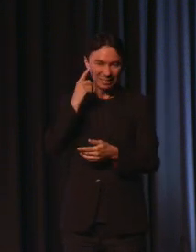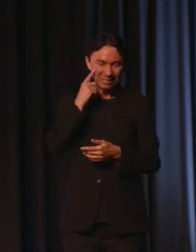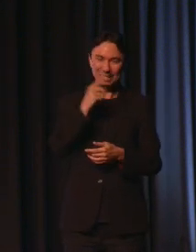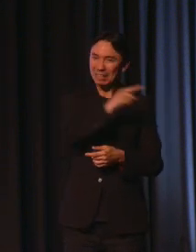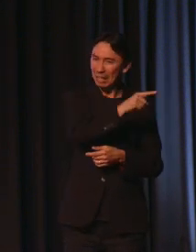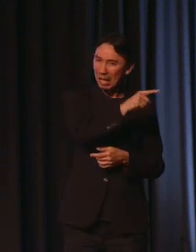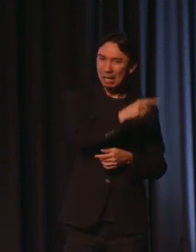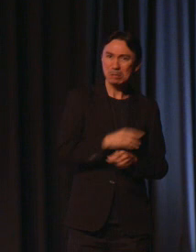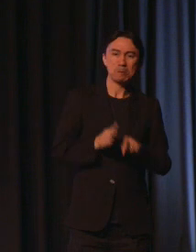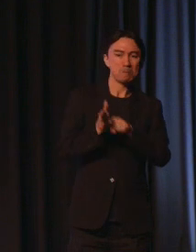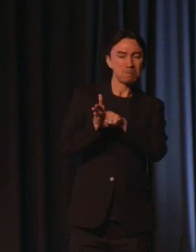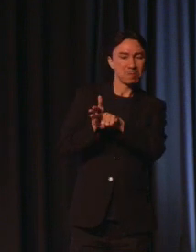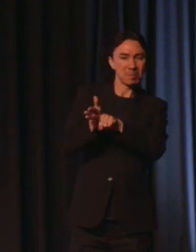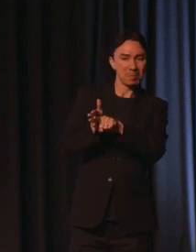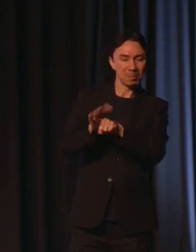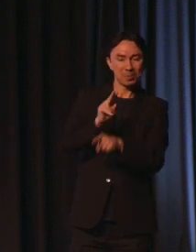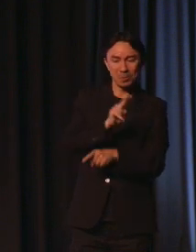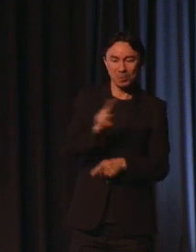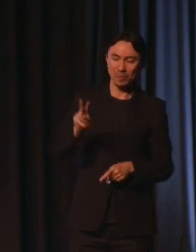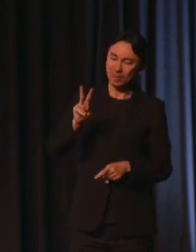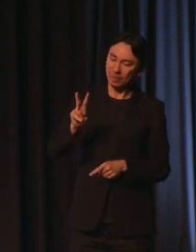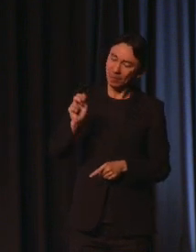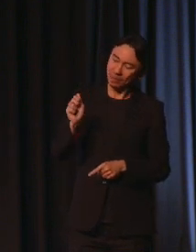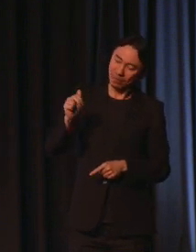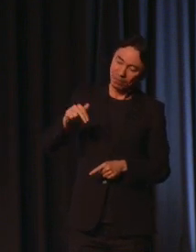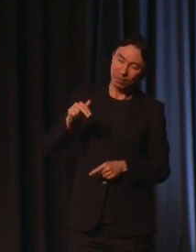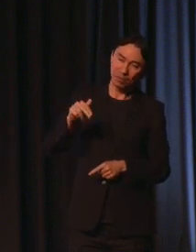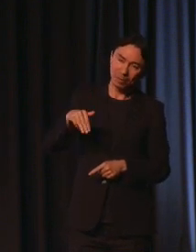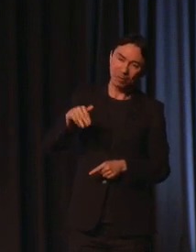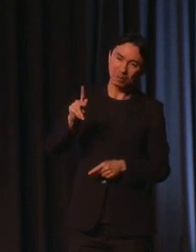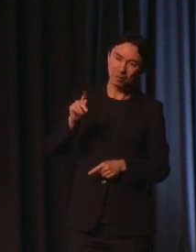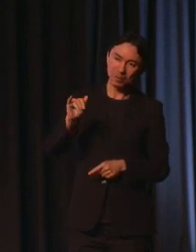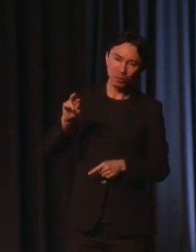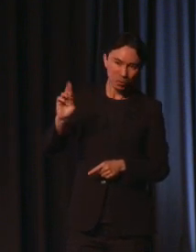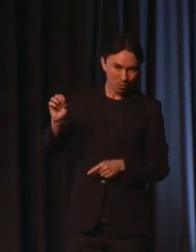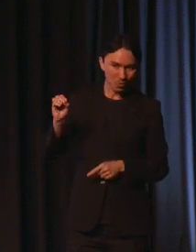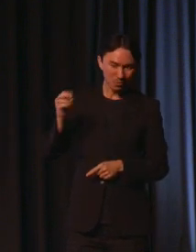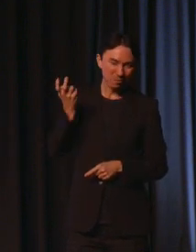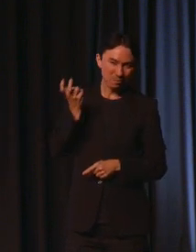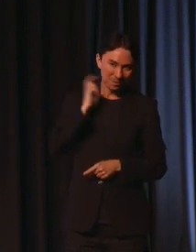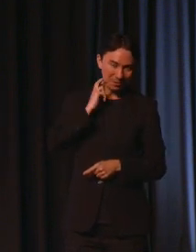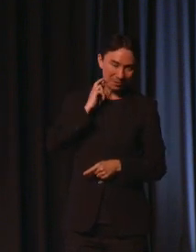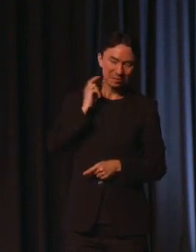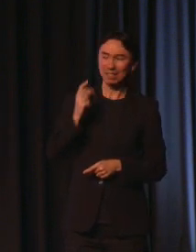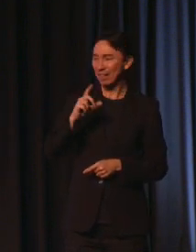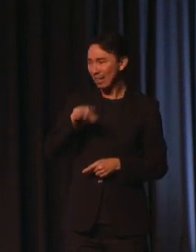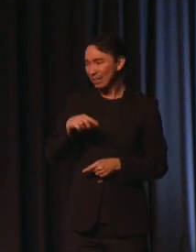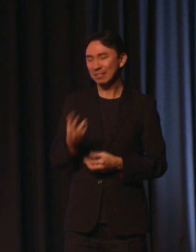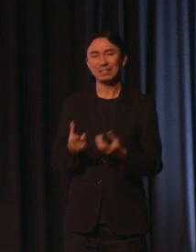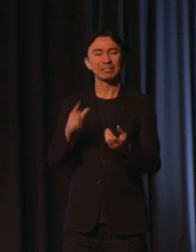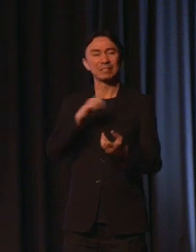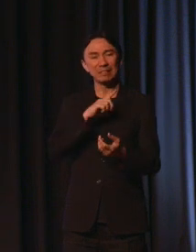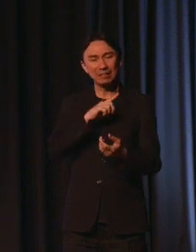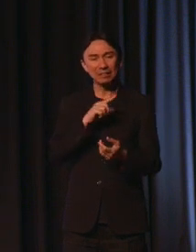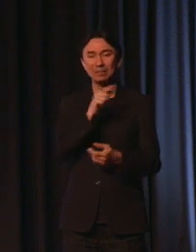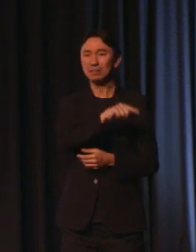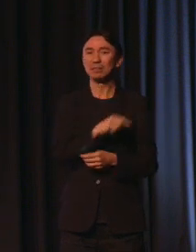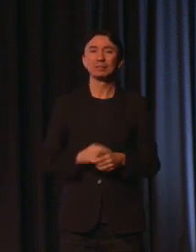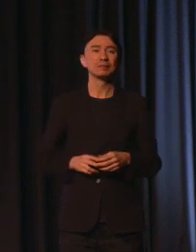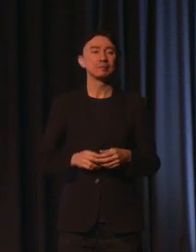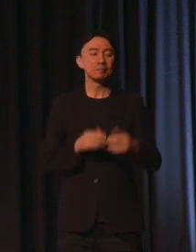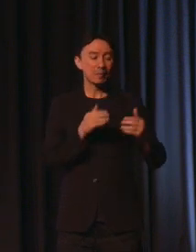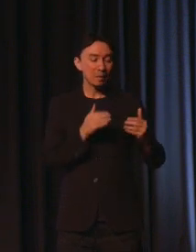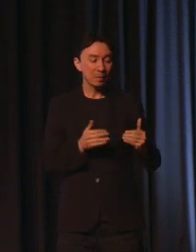aí, destrutivo, que veio impactar aí muito aí nessa parte, né, tanto no Ministério da